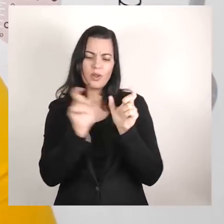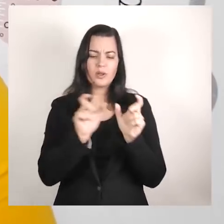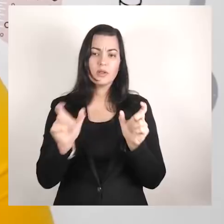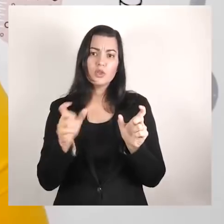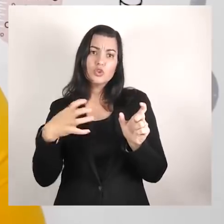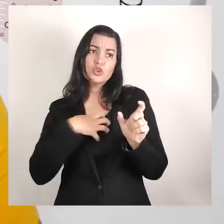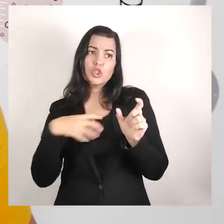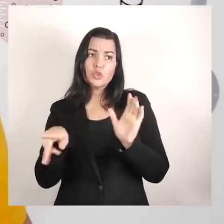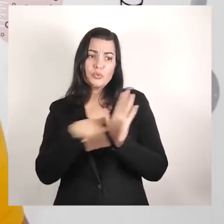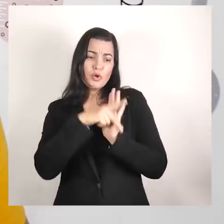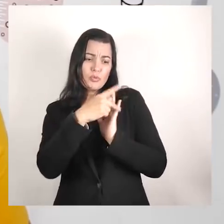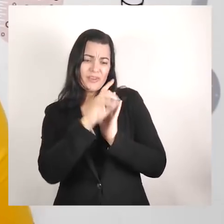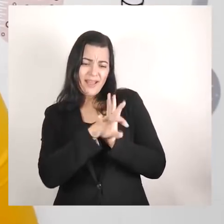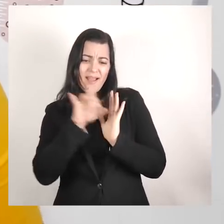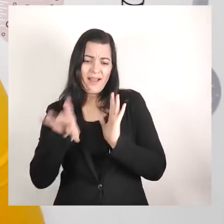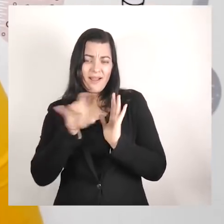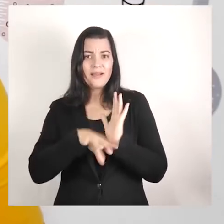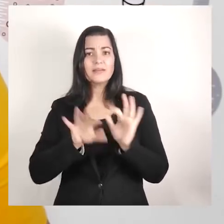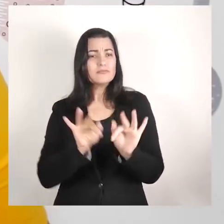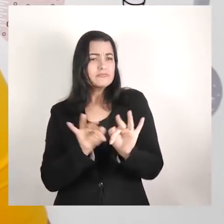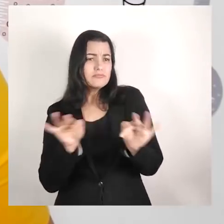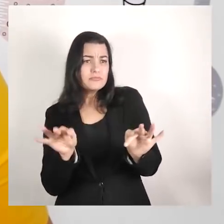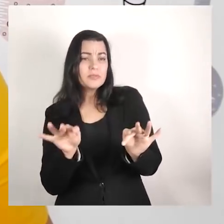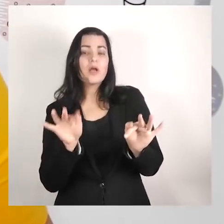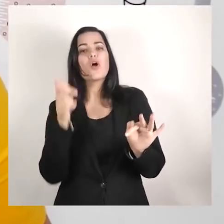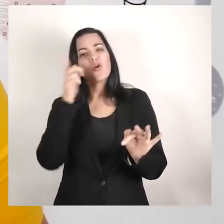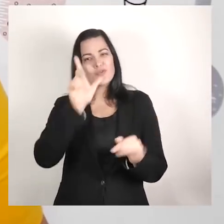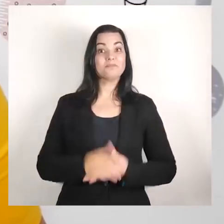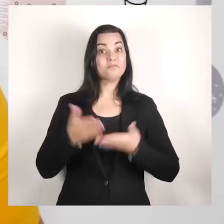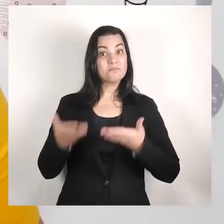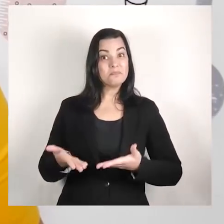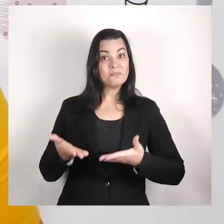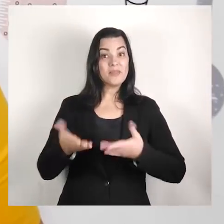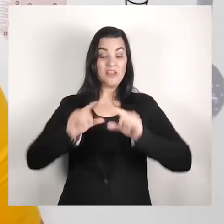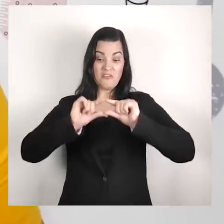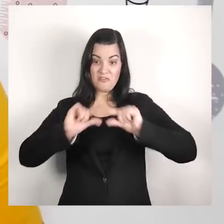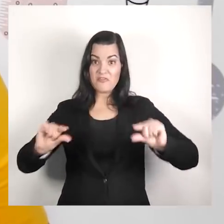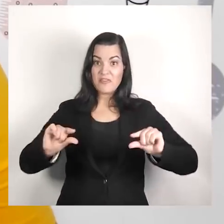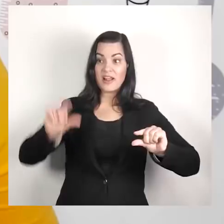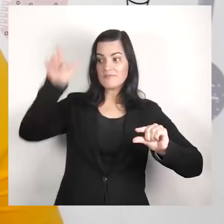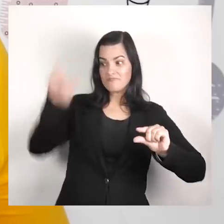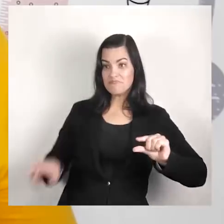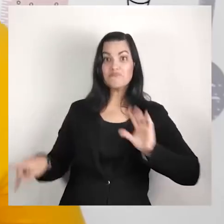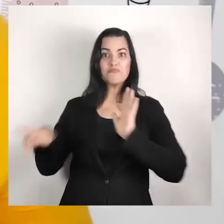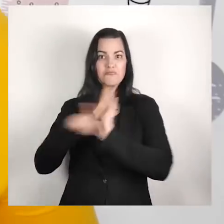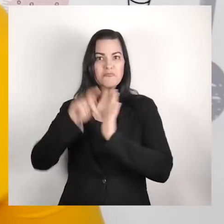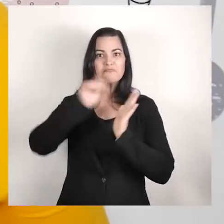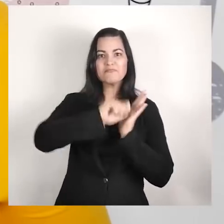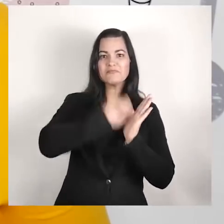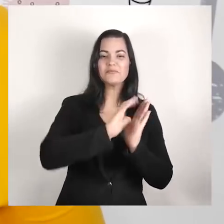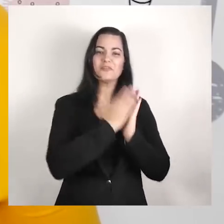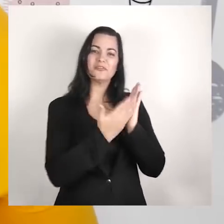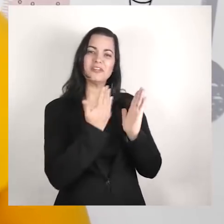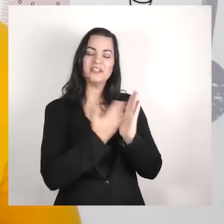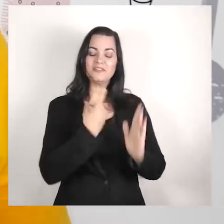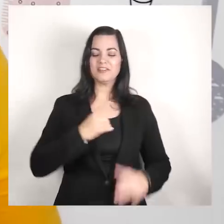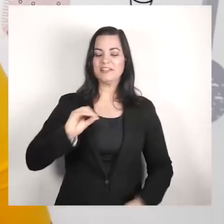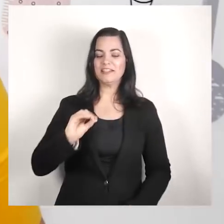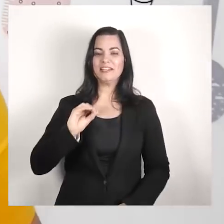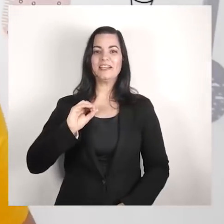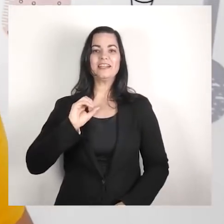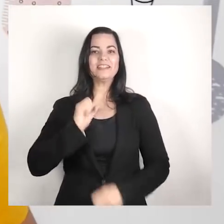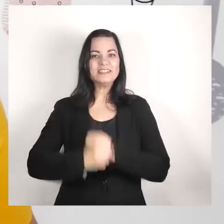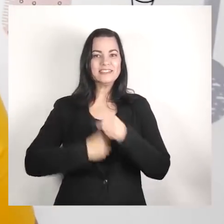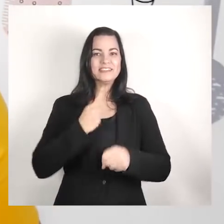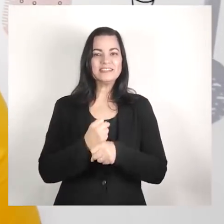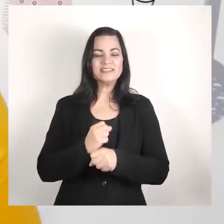sua própria maneira humilde, são capazes de fazer isso. Essa frase foi escrita por ele no livro